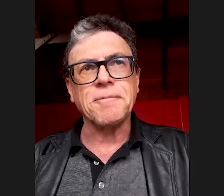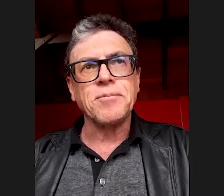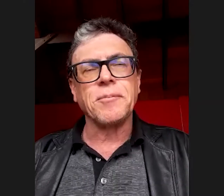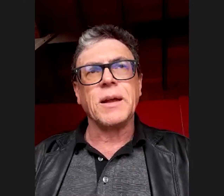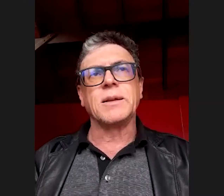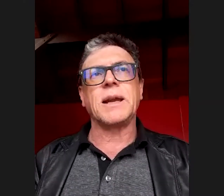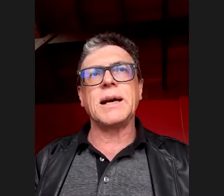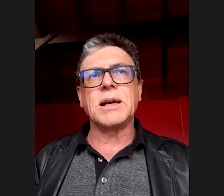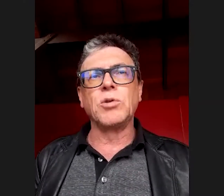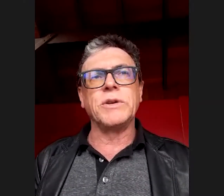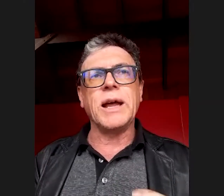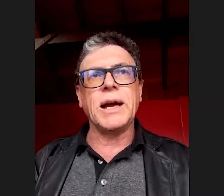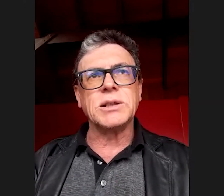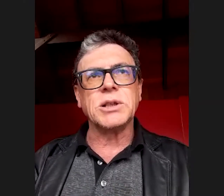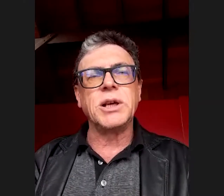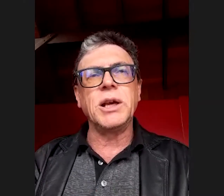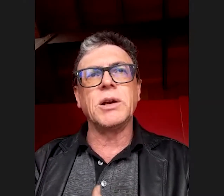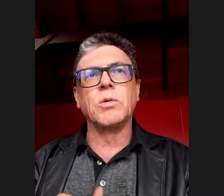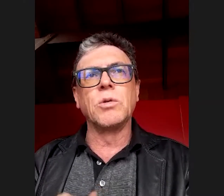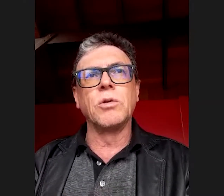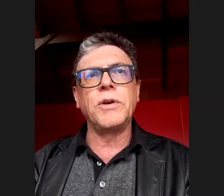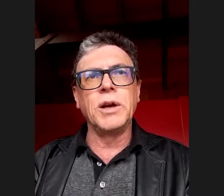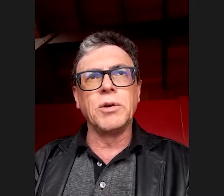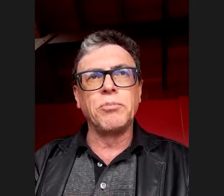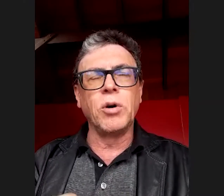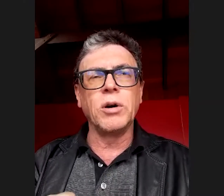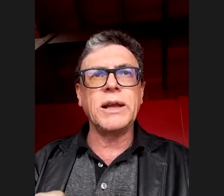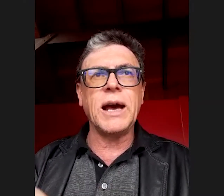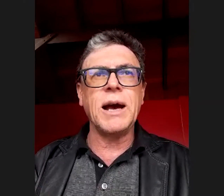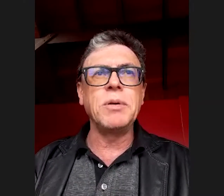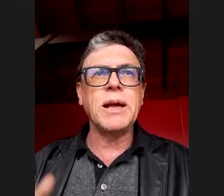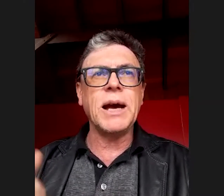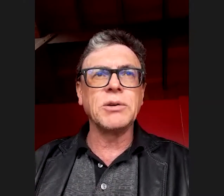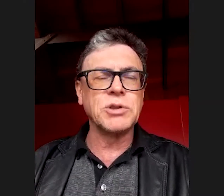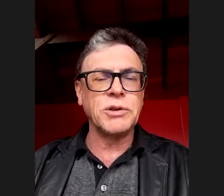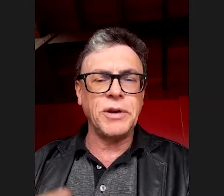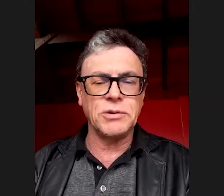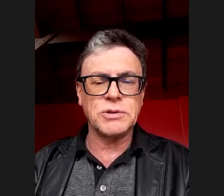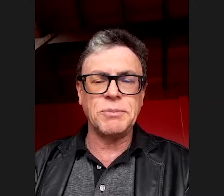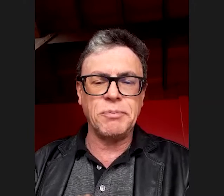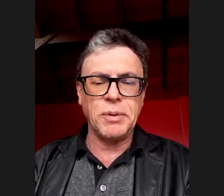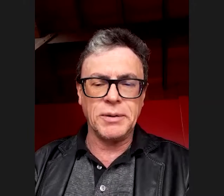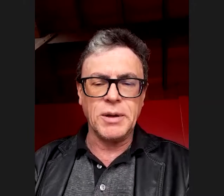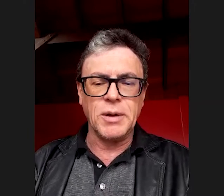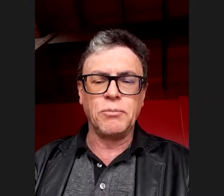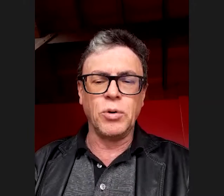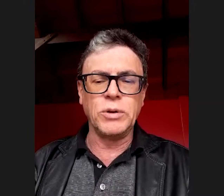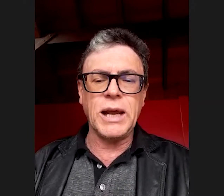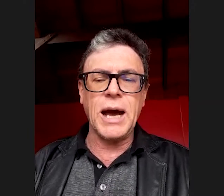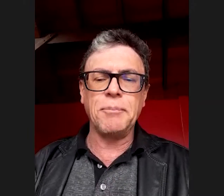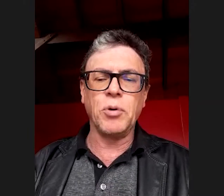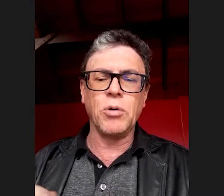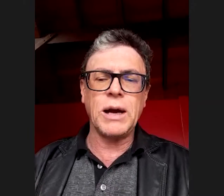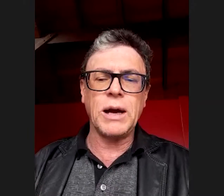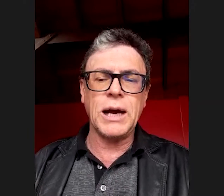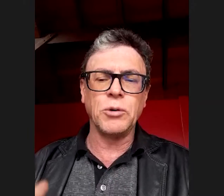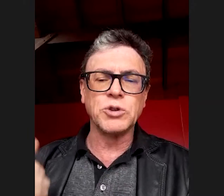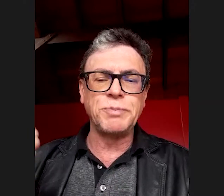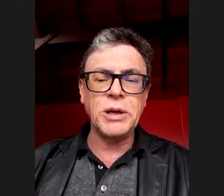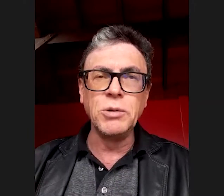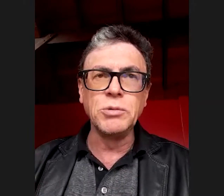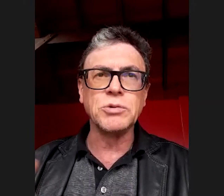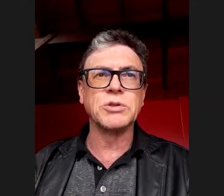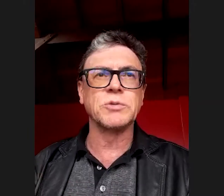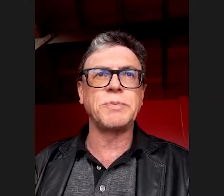936 traz a novidade que o governo poderá ampliar os efeitos da MP, poderá prorrogar